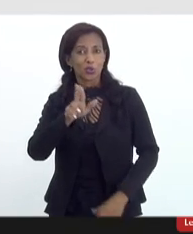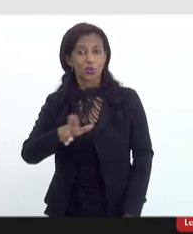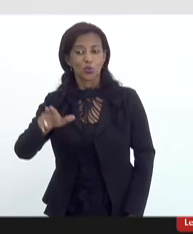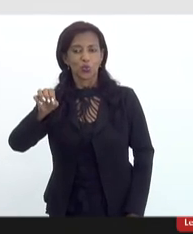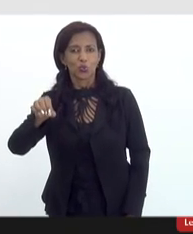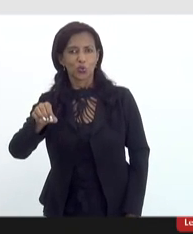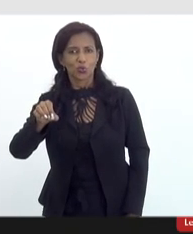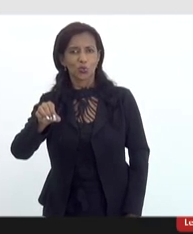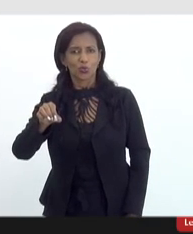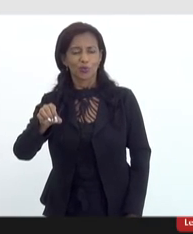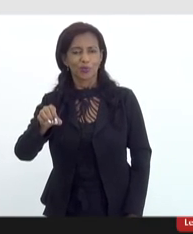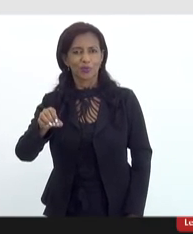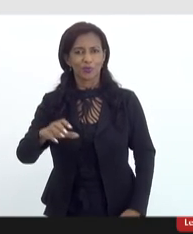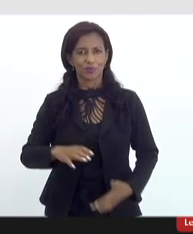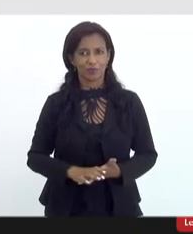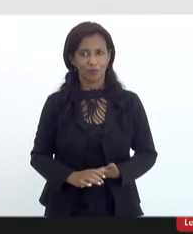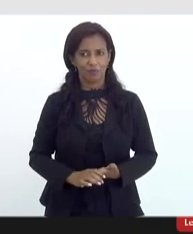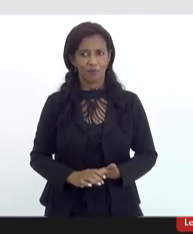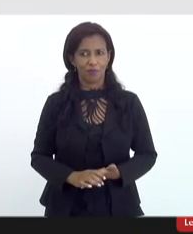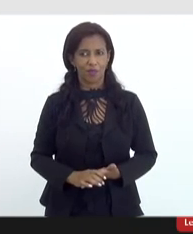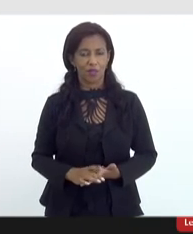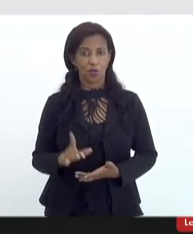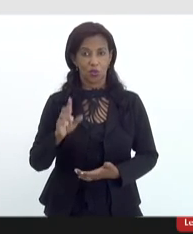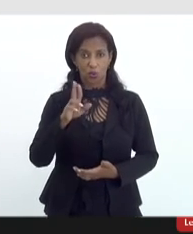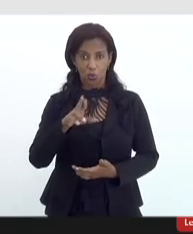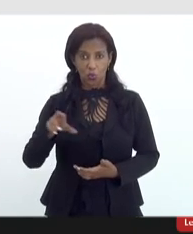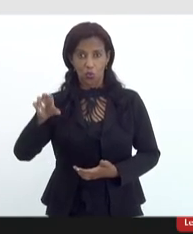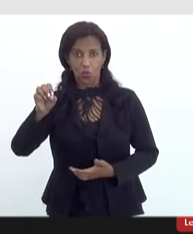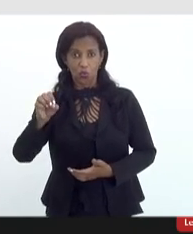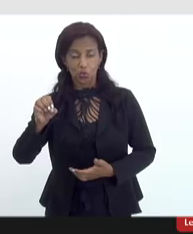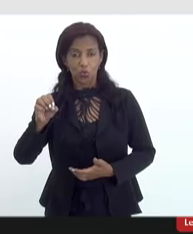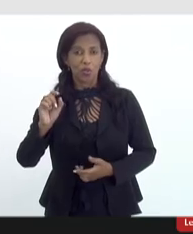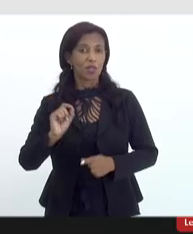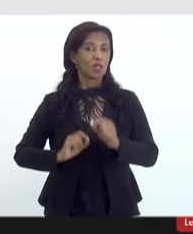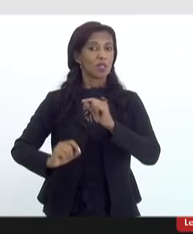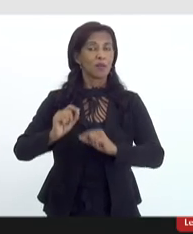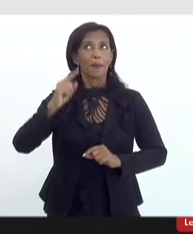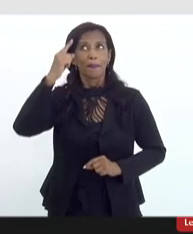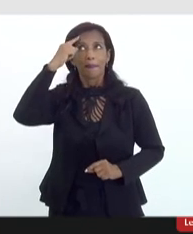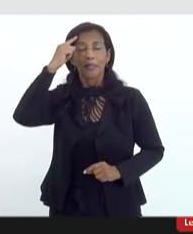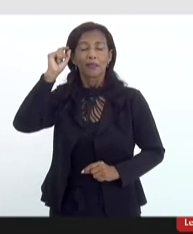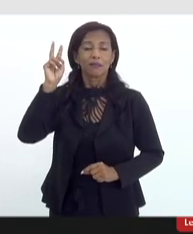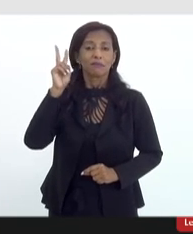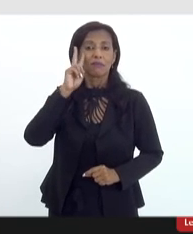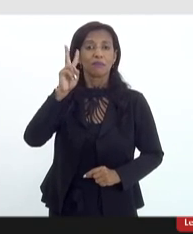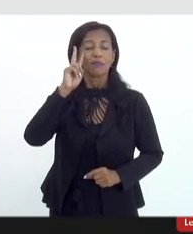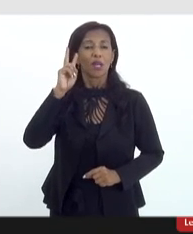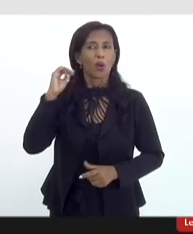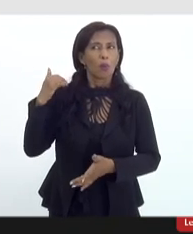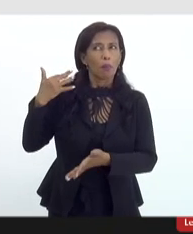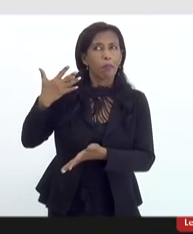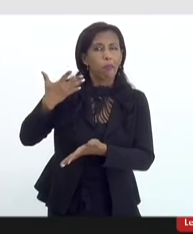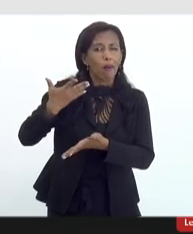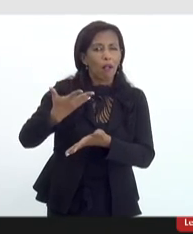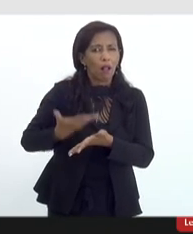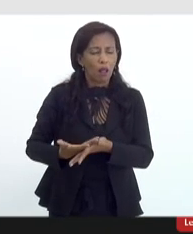uso e vilipêndio, que é uma dinâmica que a gente pode pensar que em termos históricos foi muito